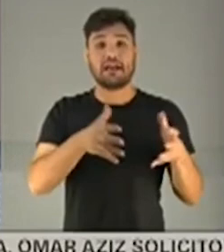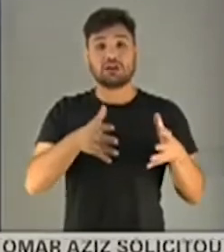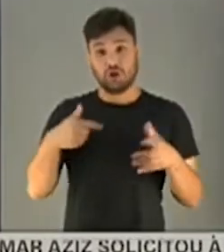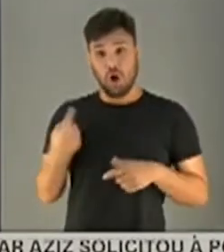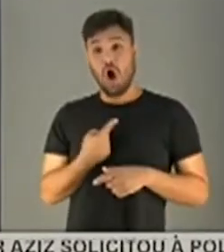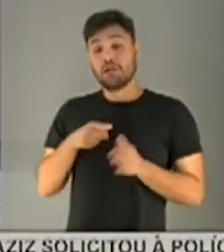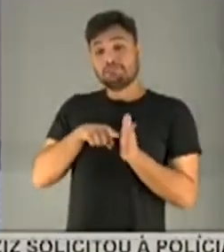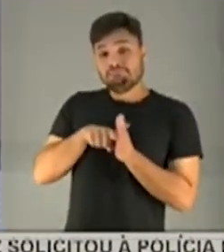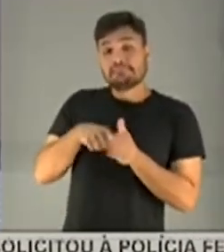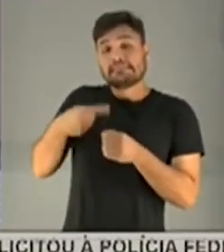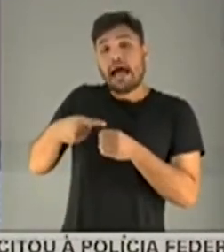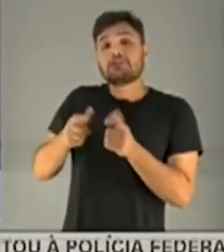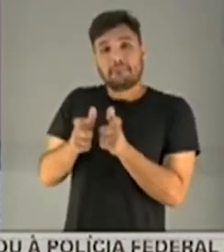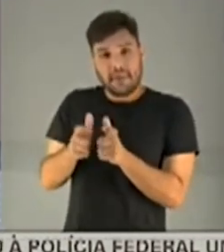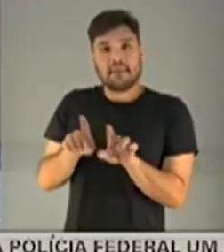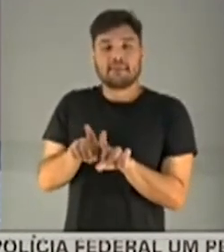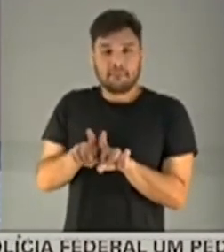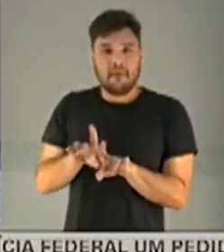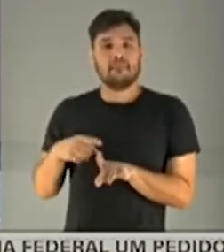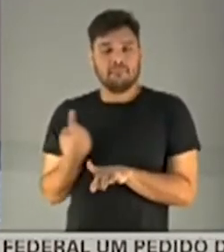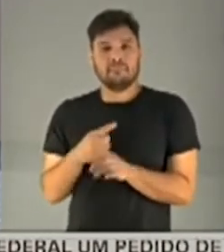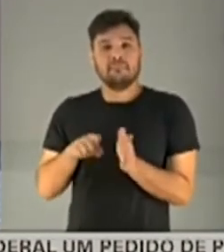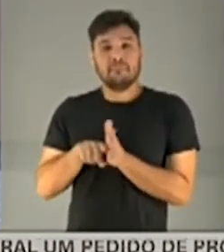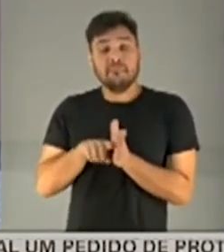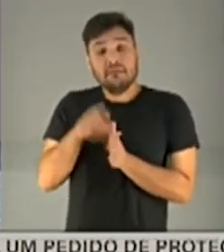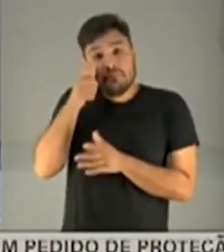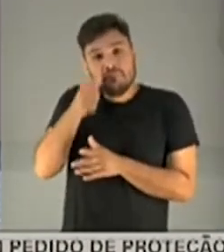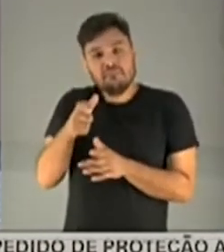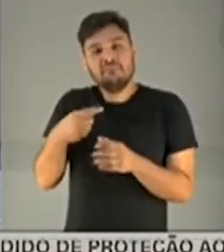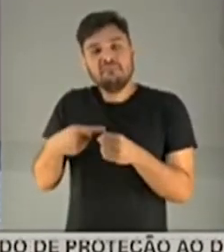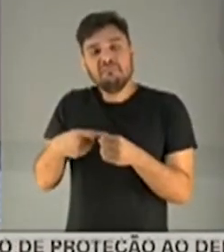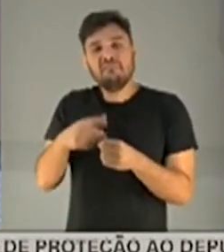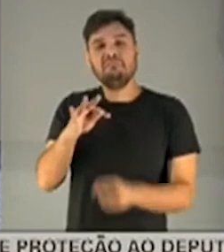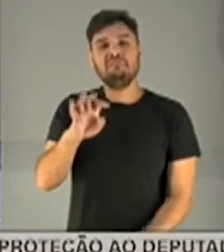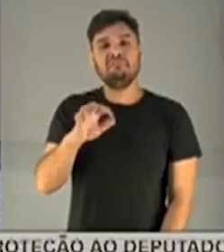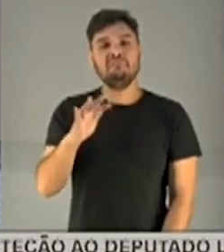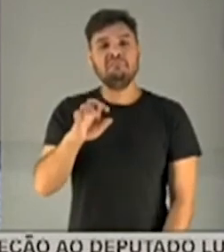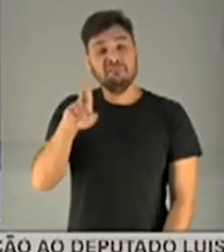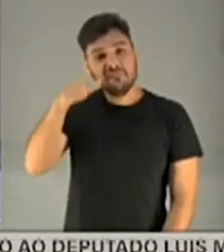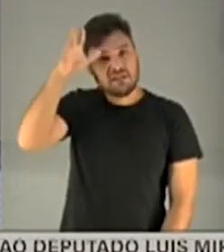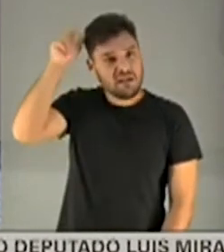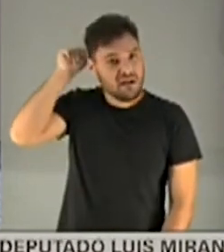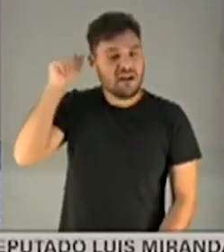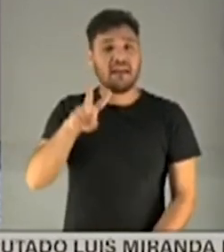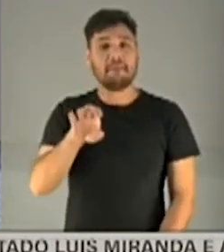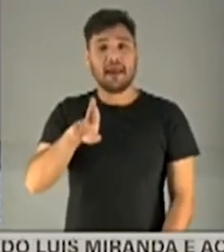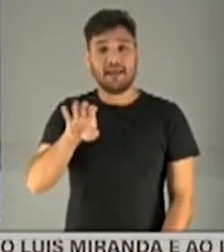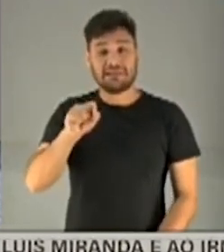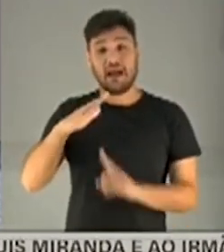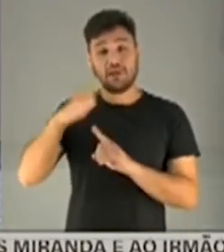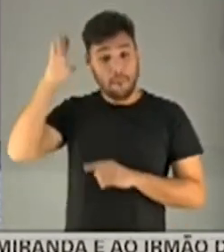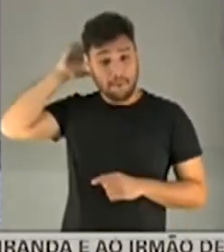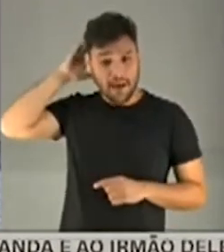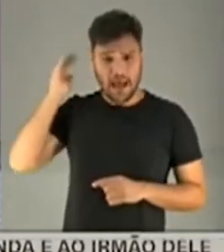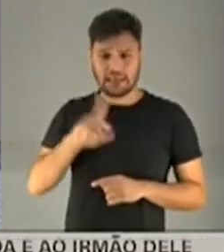do Brasil. Aliás, os resultados mais interessantes foram obtidos nas cidades de Tefé, no Amazonas, e Breves, no Pará, cidades que